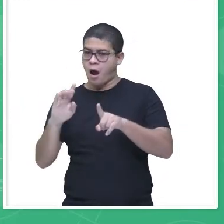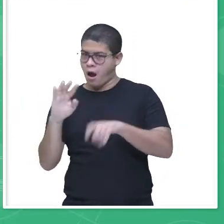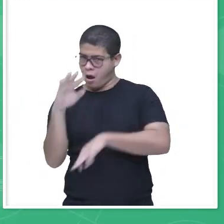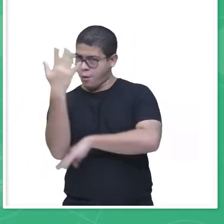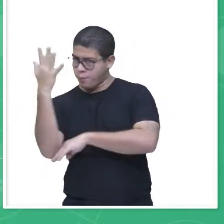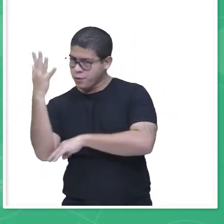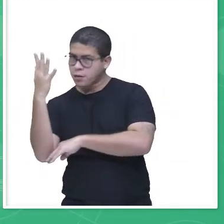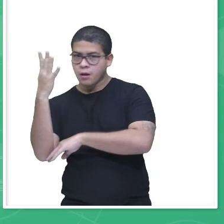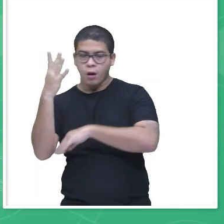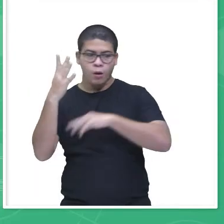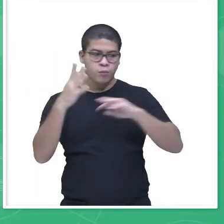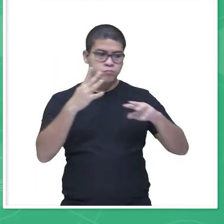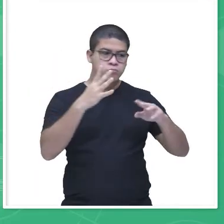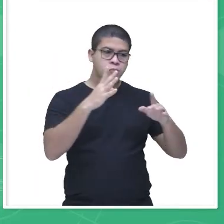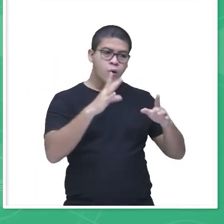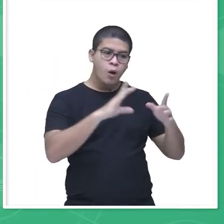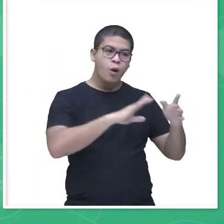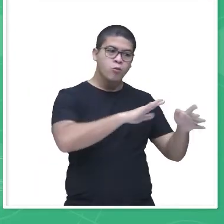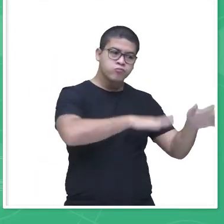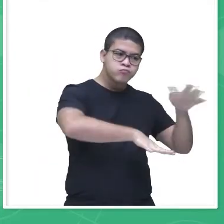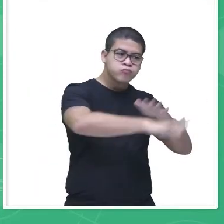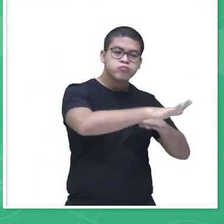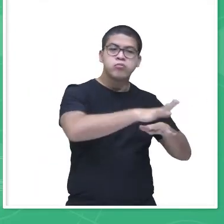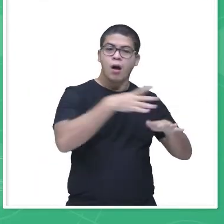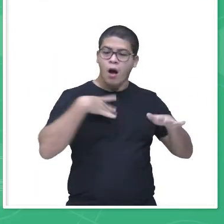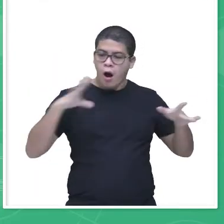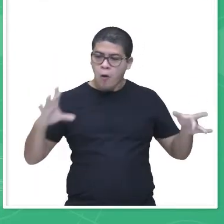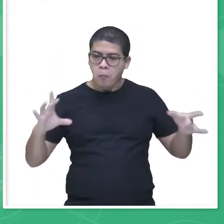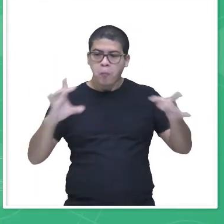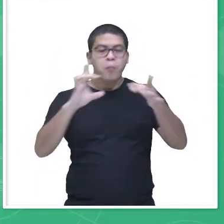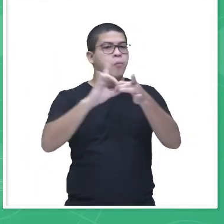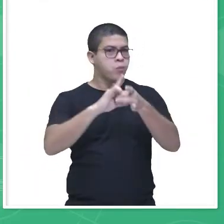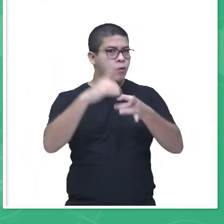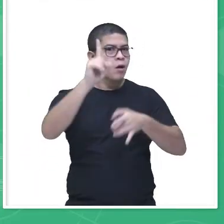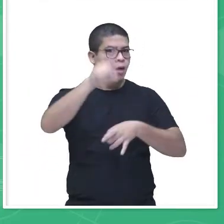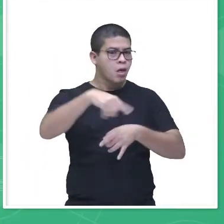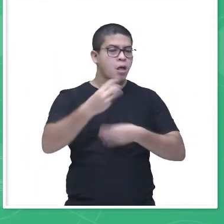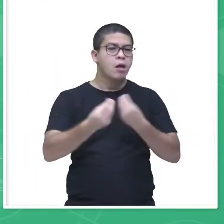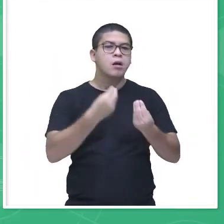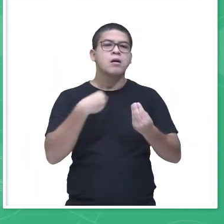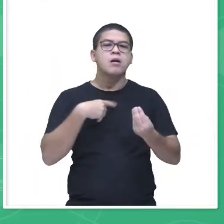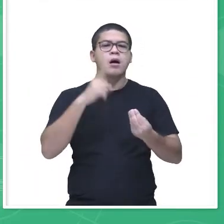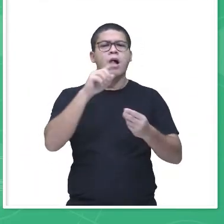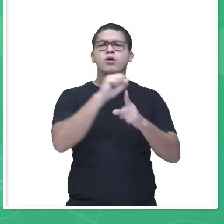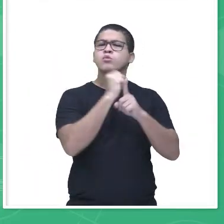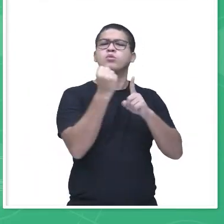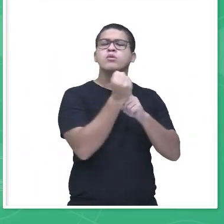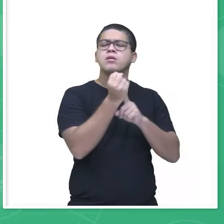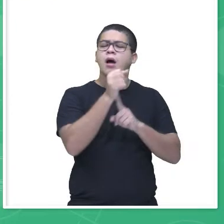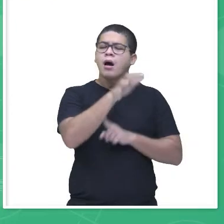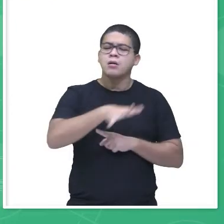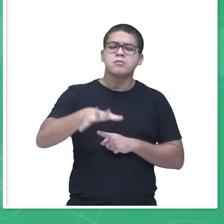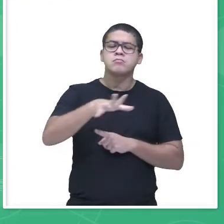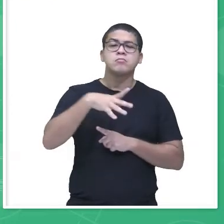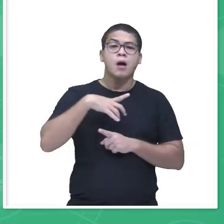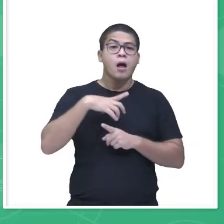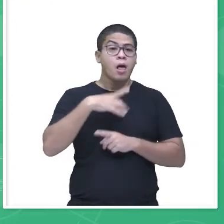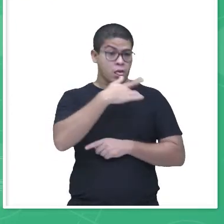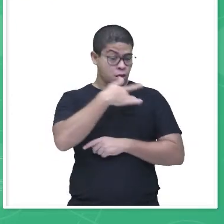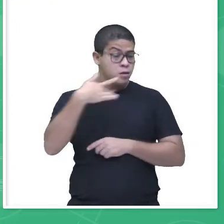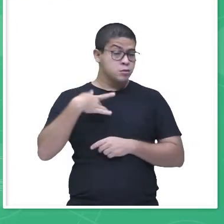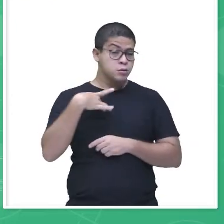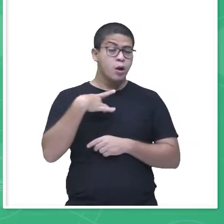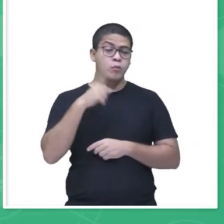higiene coletiva nós temos normas e condutas adotadas pela sociedade a fim de manter a saúde coletiva.